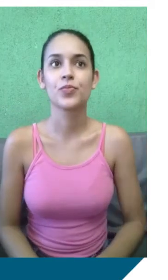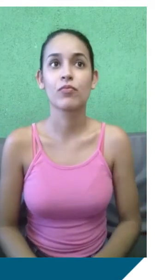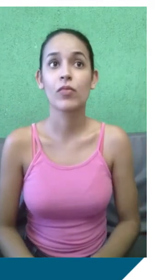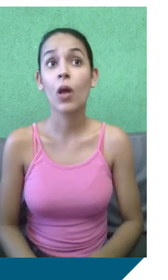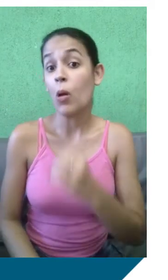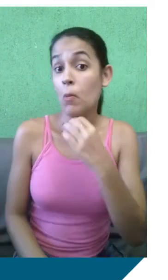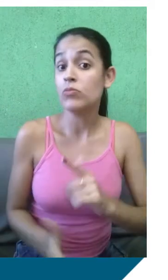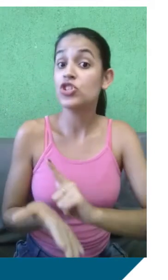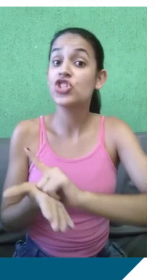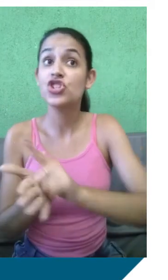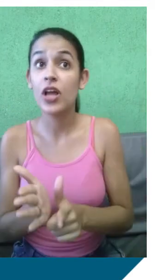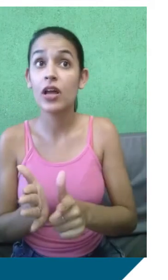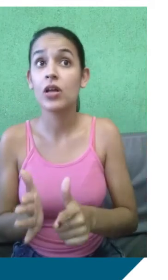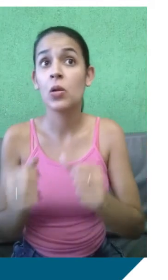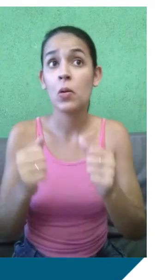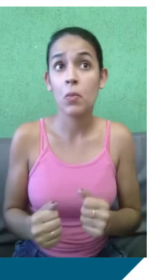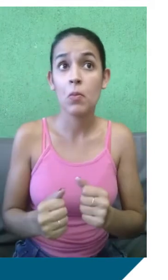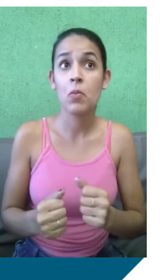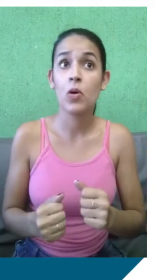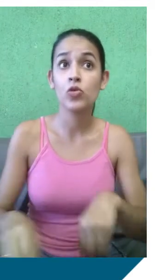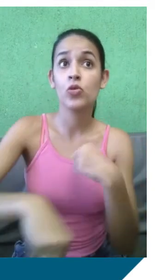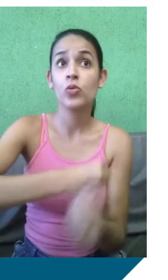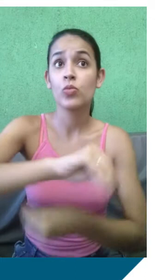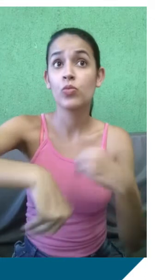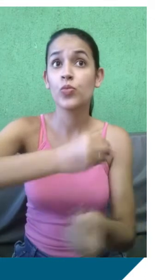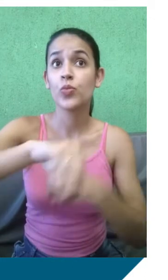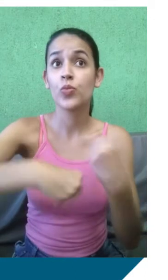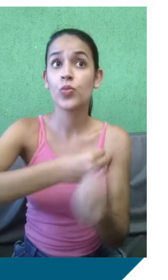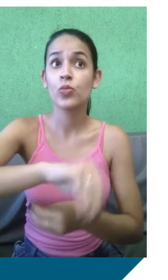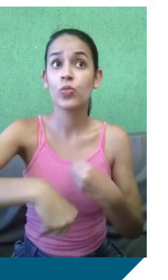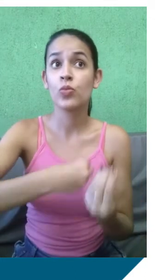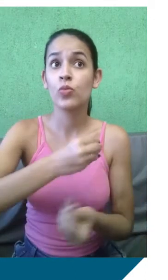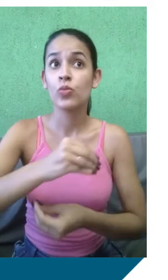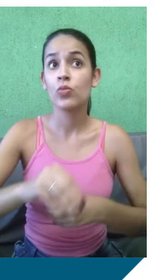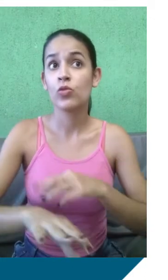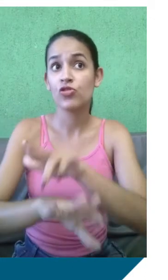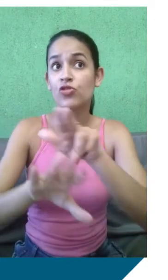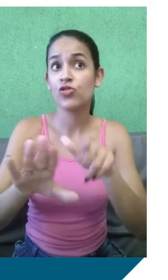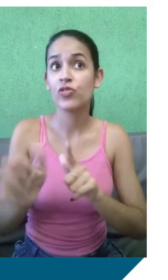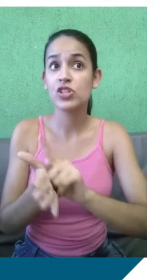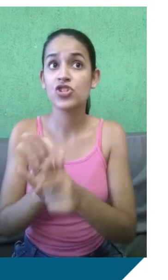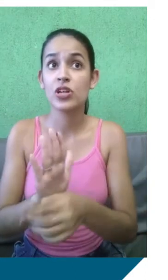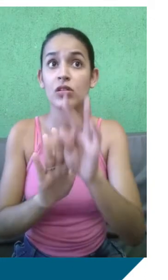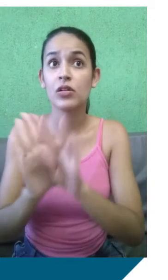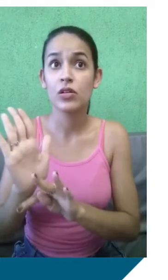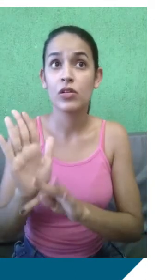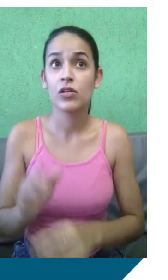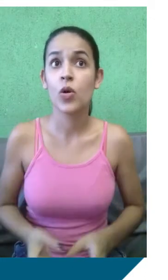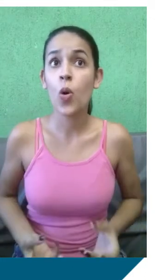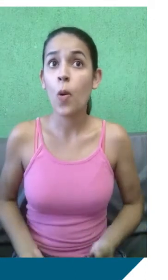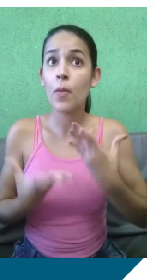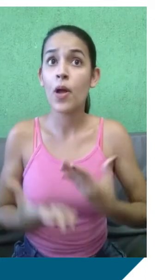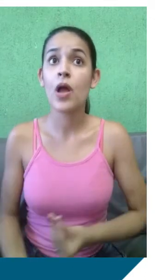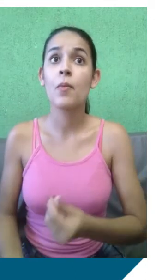socialmente. Nesse poema, o autor preservou do gênero publicitário a seguinte característica: A. Extensão